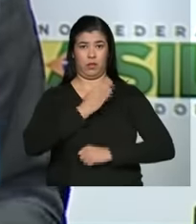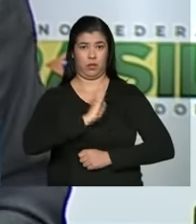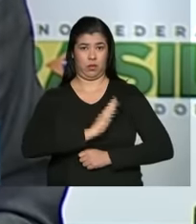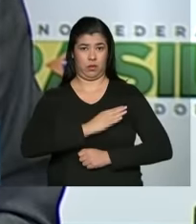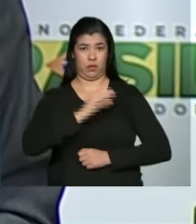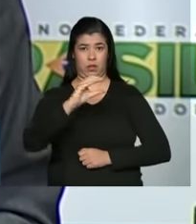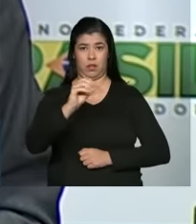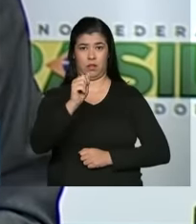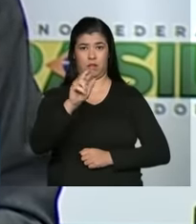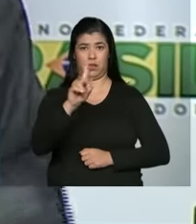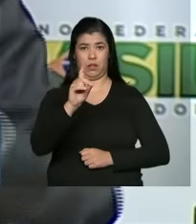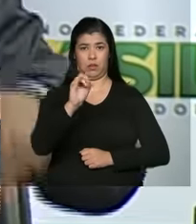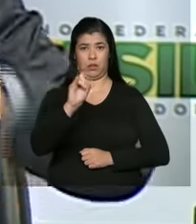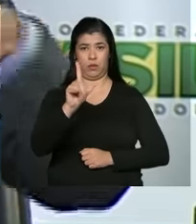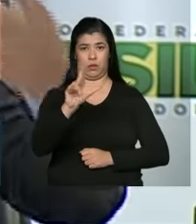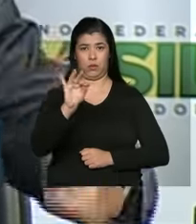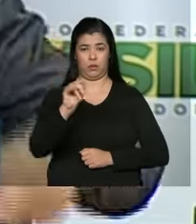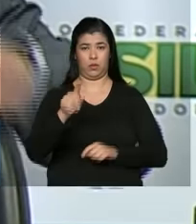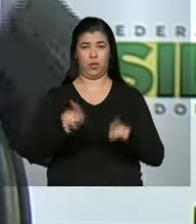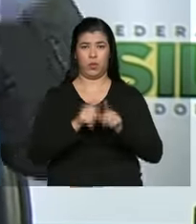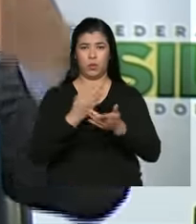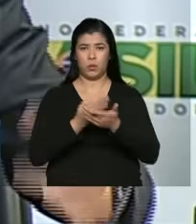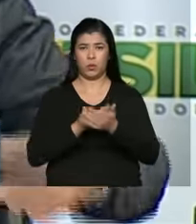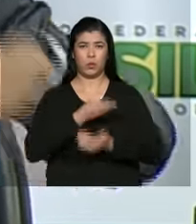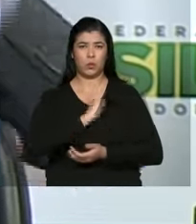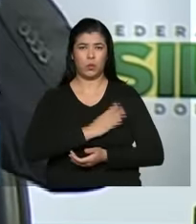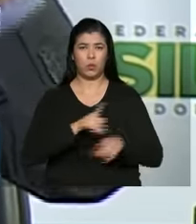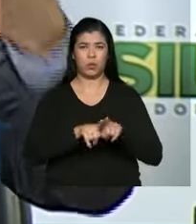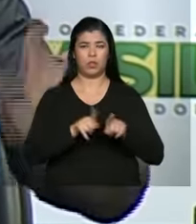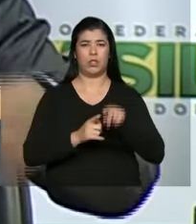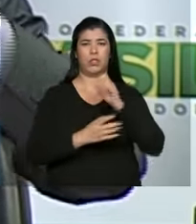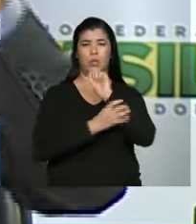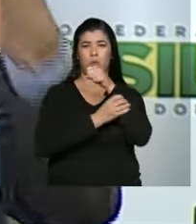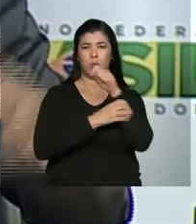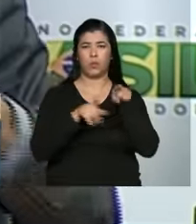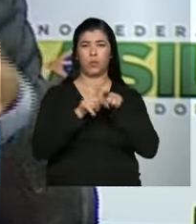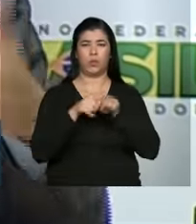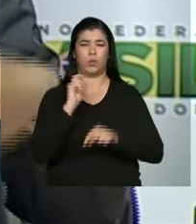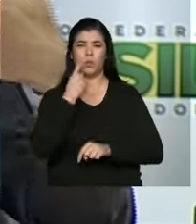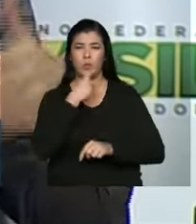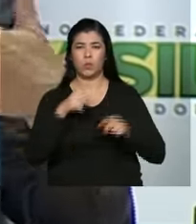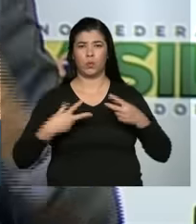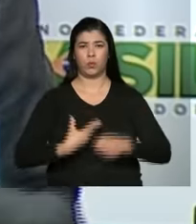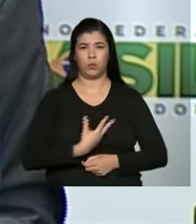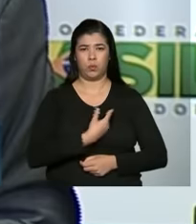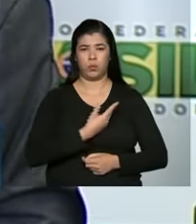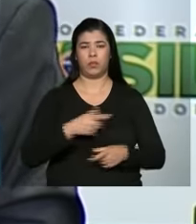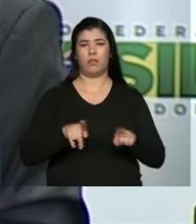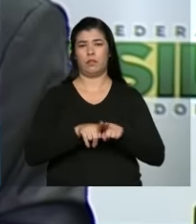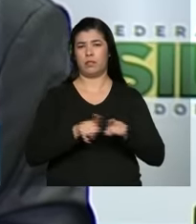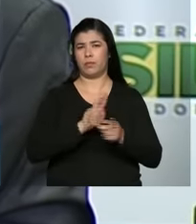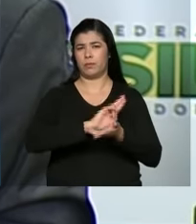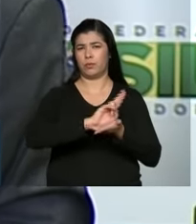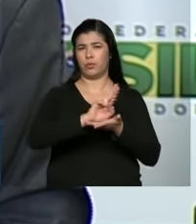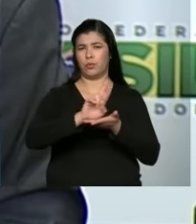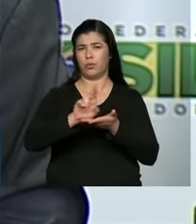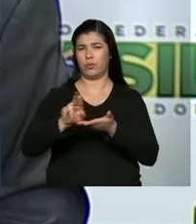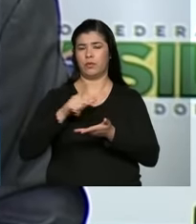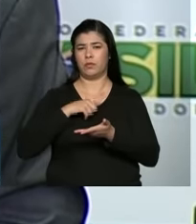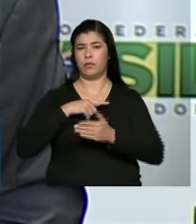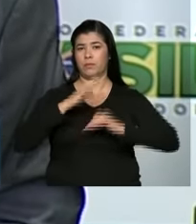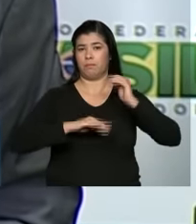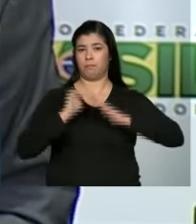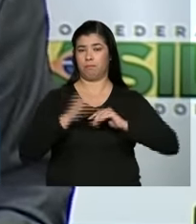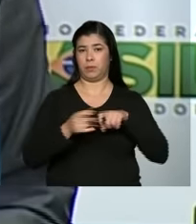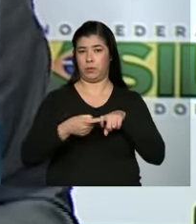eh ortopedia Mas também de neurocirurgia cirurgia vascular Odontologia enfim as outras as outros dispositivos médicos